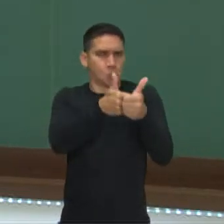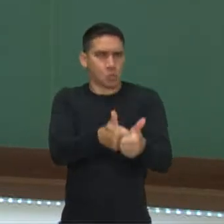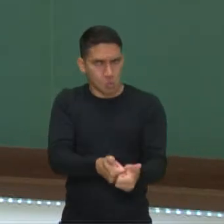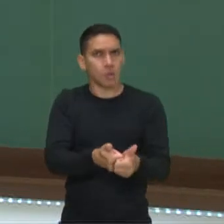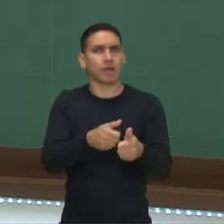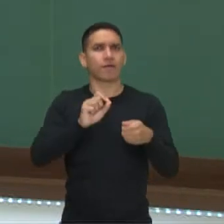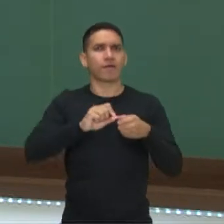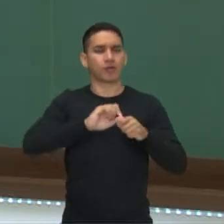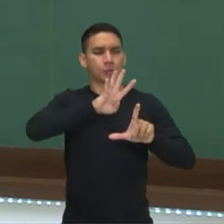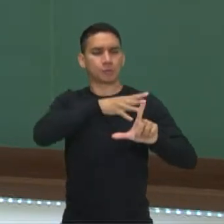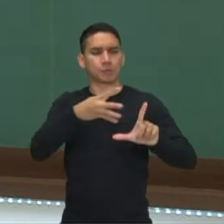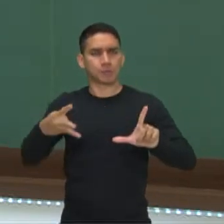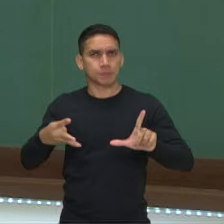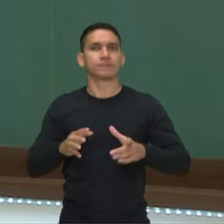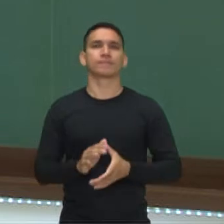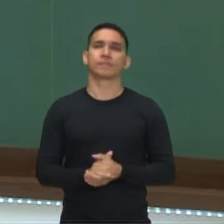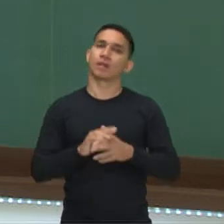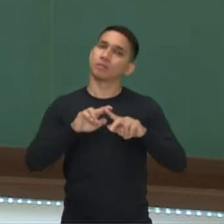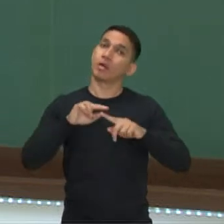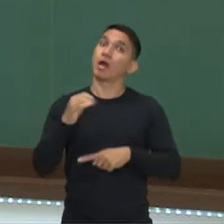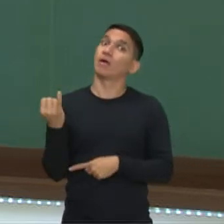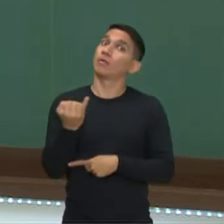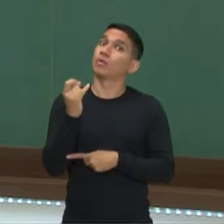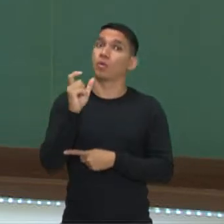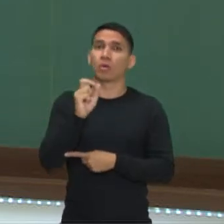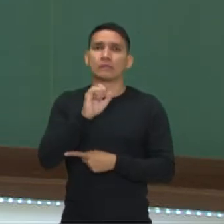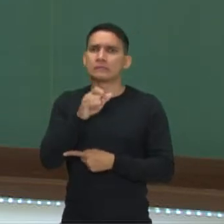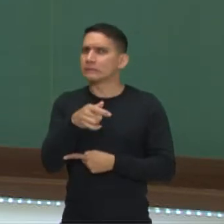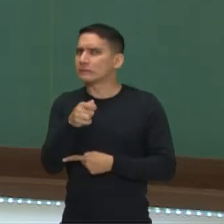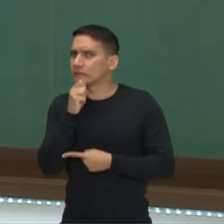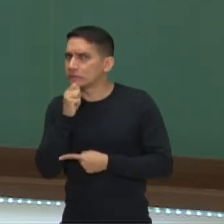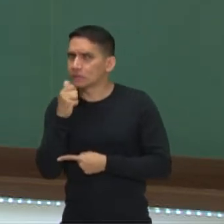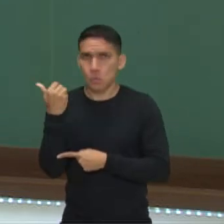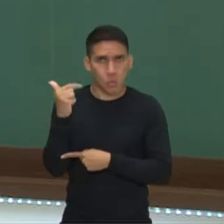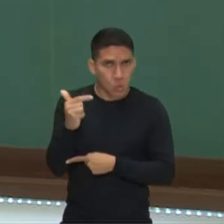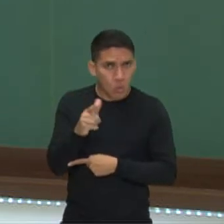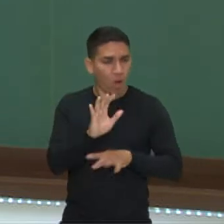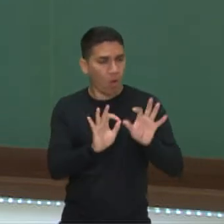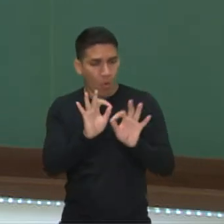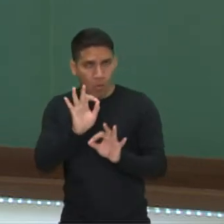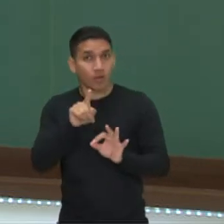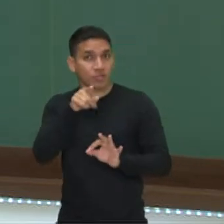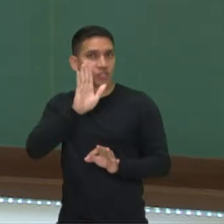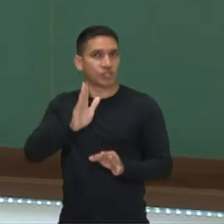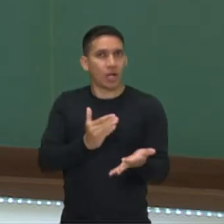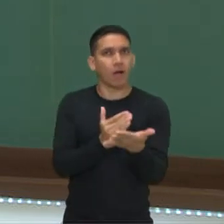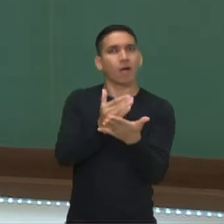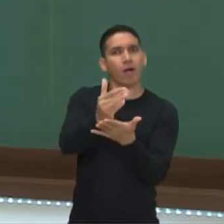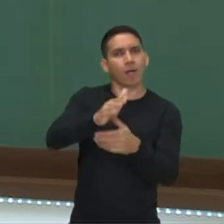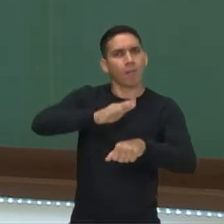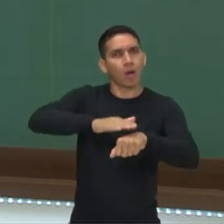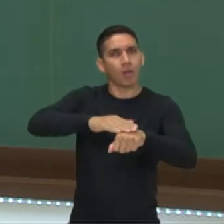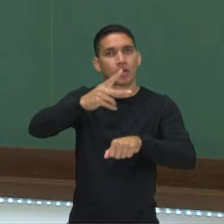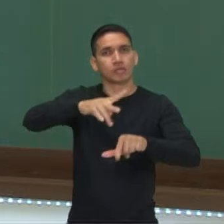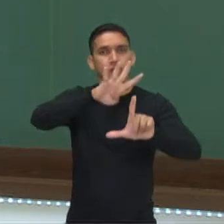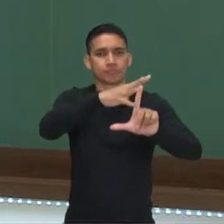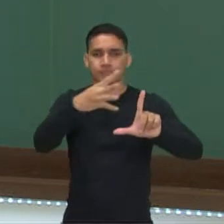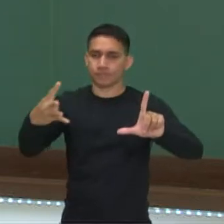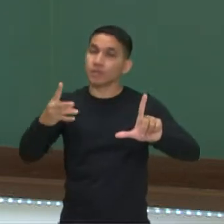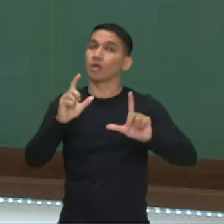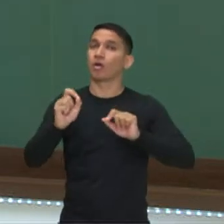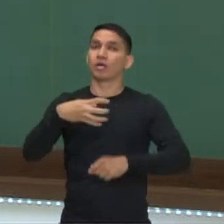cronograma, É importante, se você não tem essa disciplina, essa organização, que você comece com o seu cronograma de uma